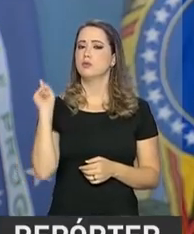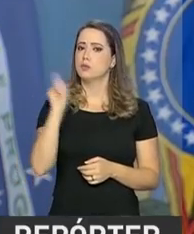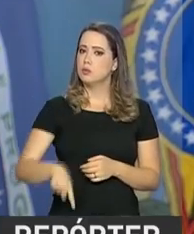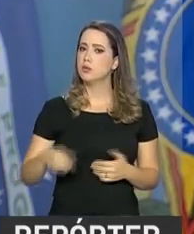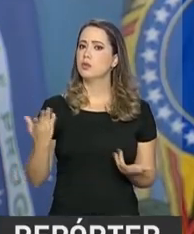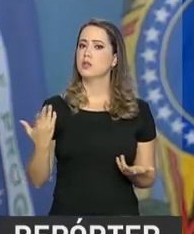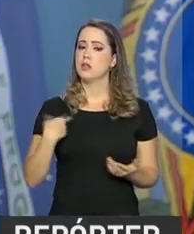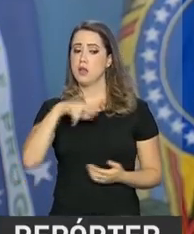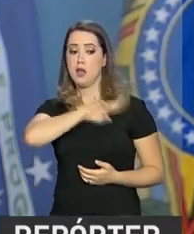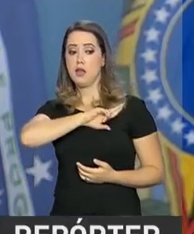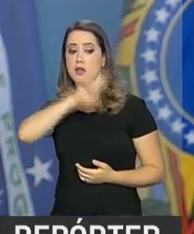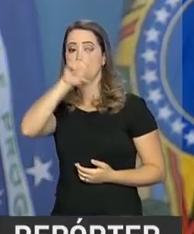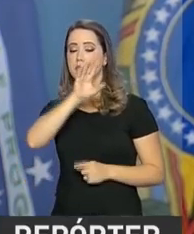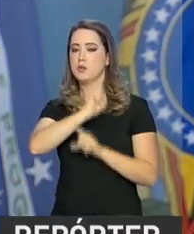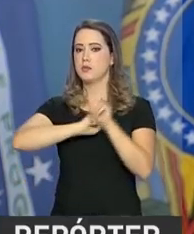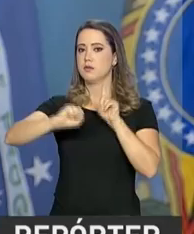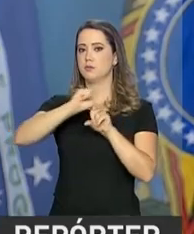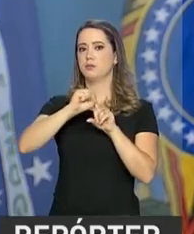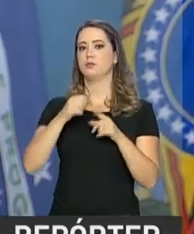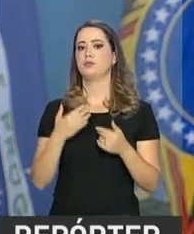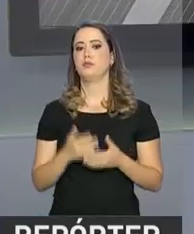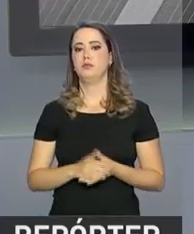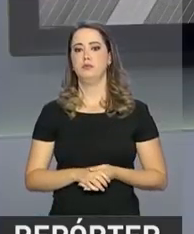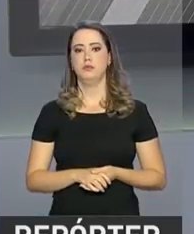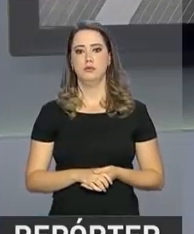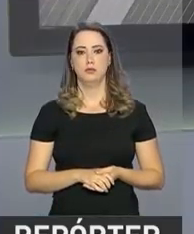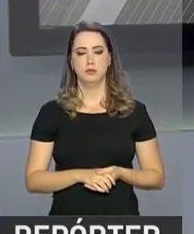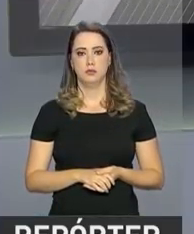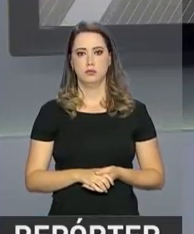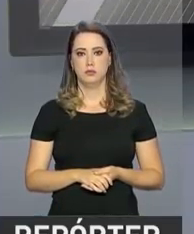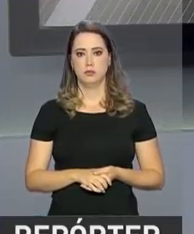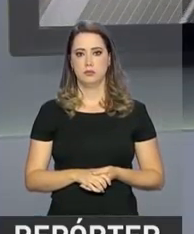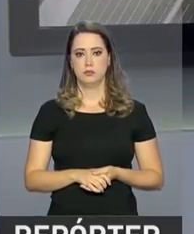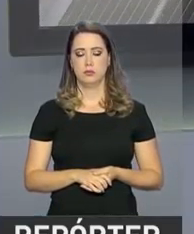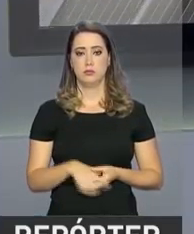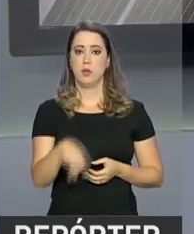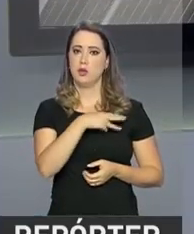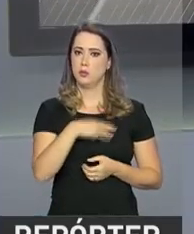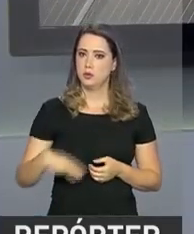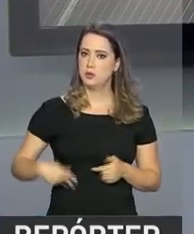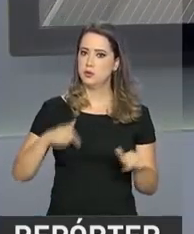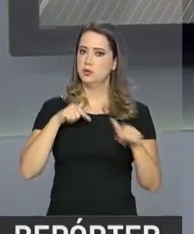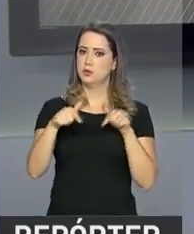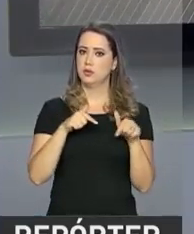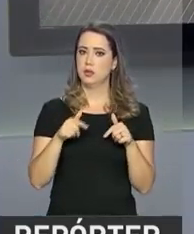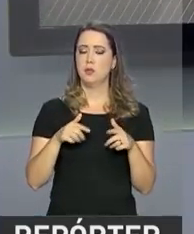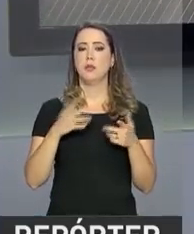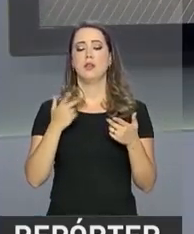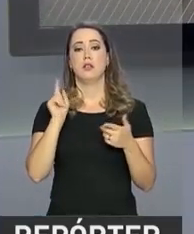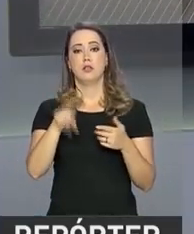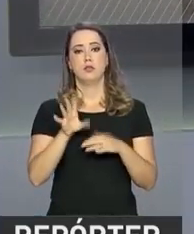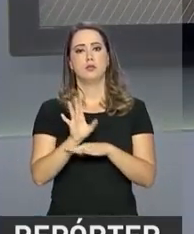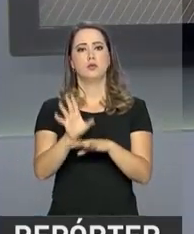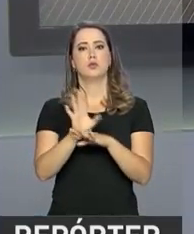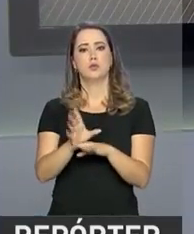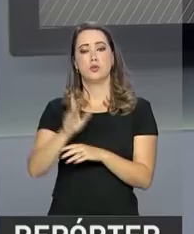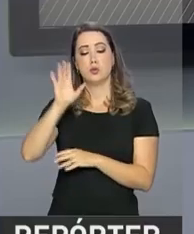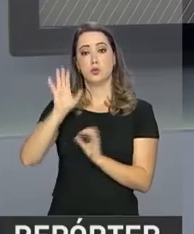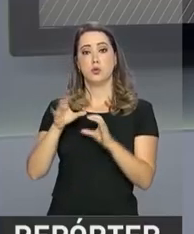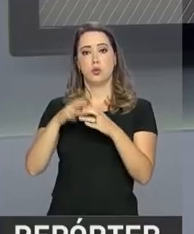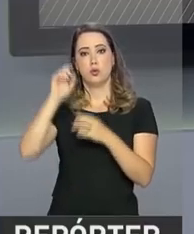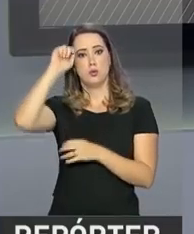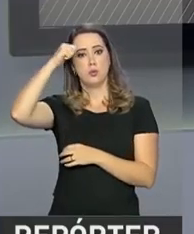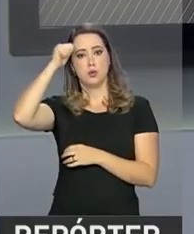que é a responsabilidade social para o ministro do trabalho a medida além de auxiliar o negro no